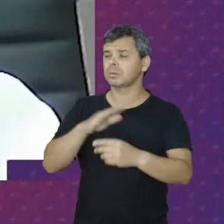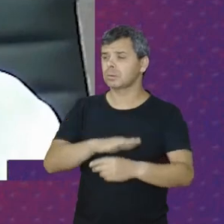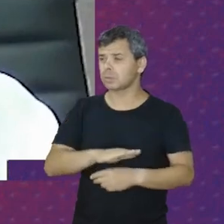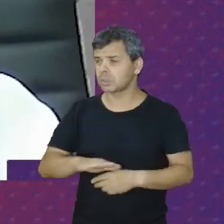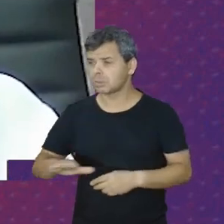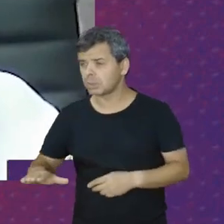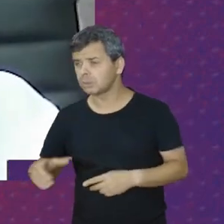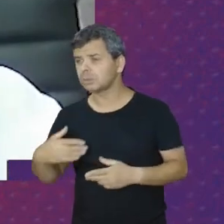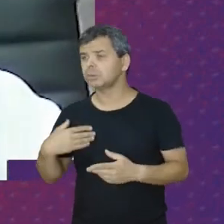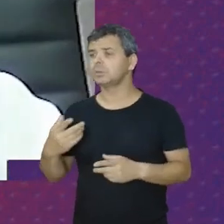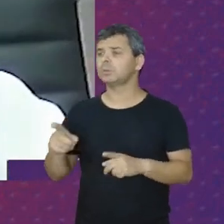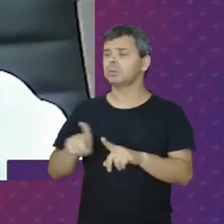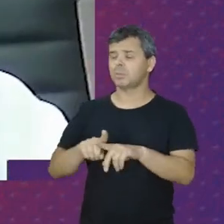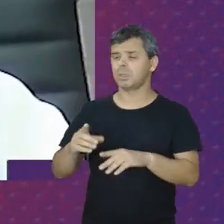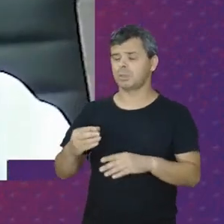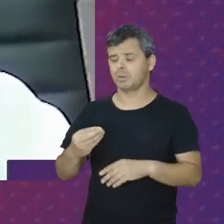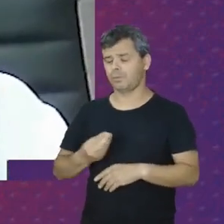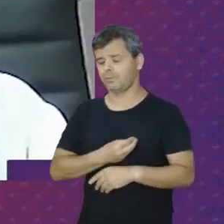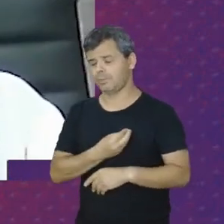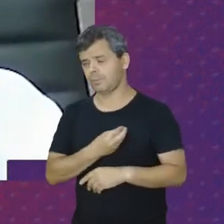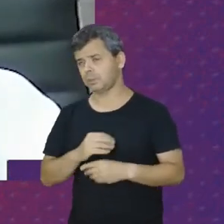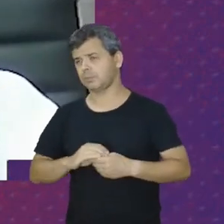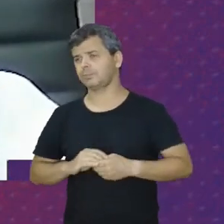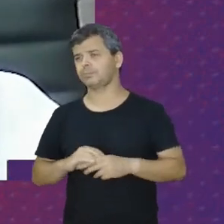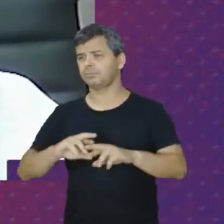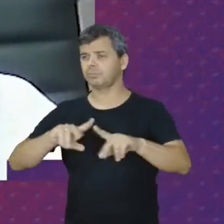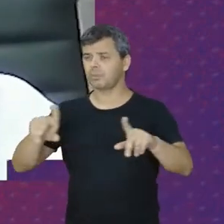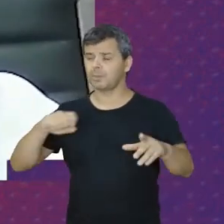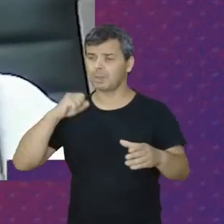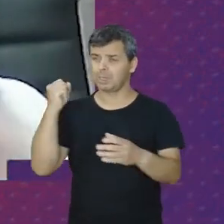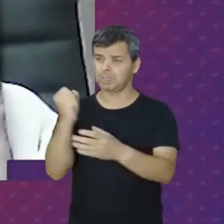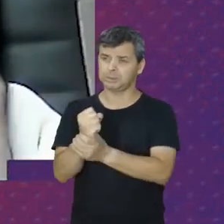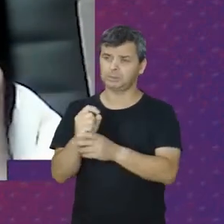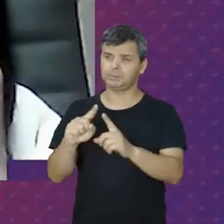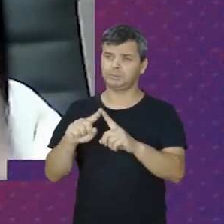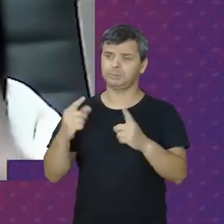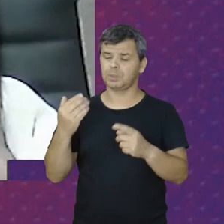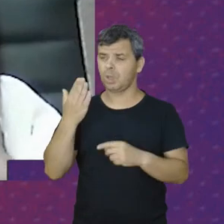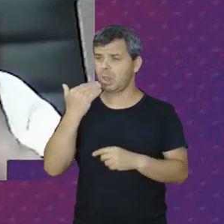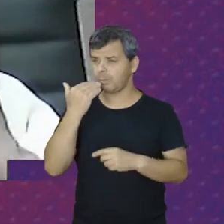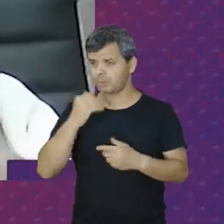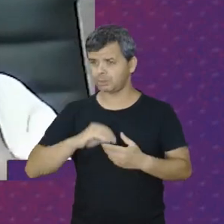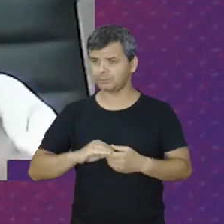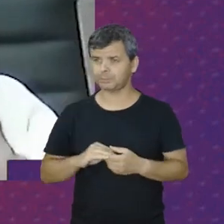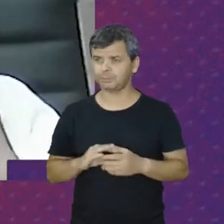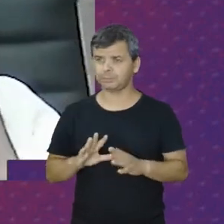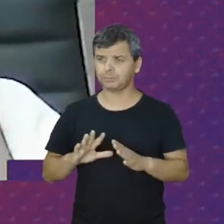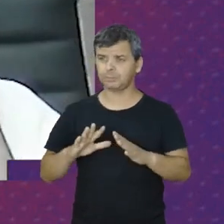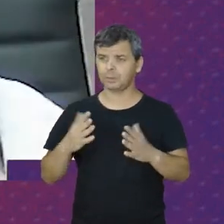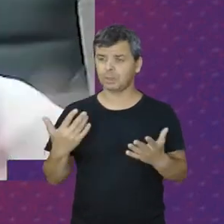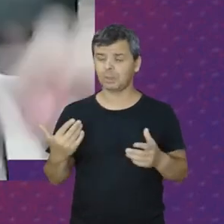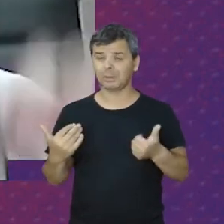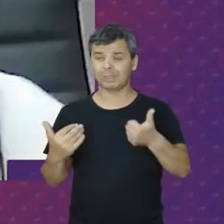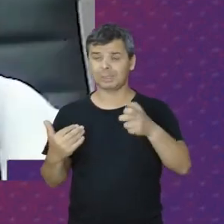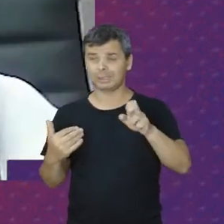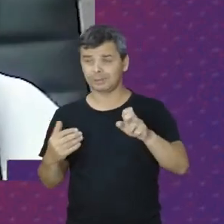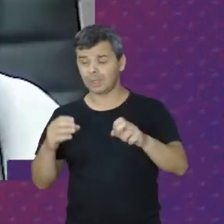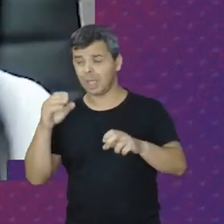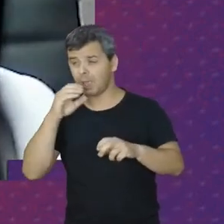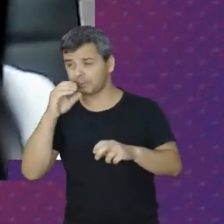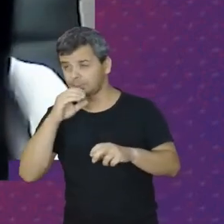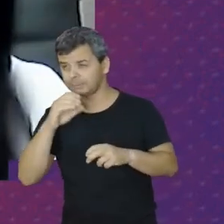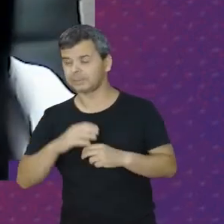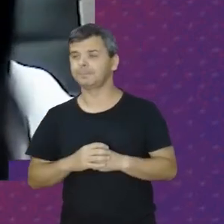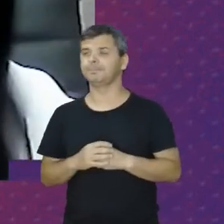convivência e outros, tá? Para garantir a alimentação. Bom, eu estou em 15 minutos, vou correr para dar